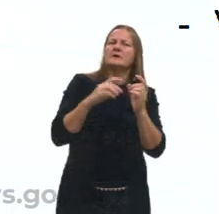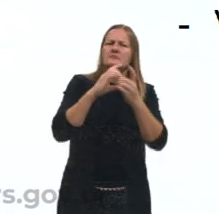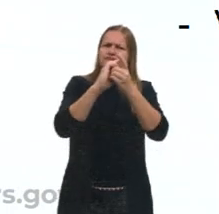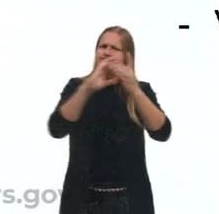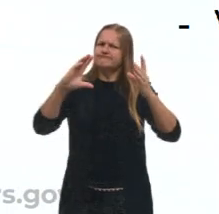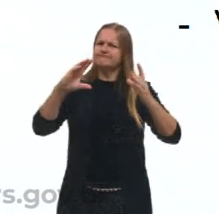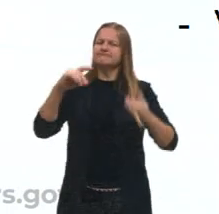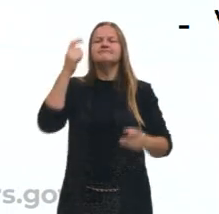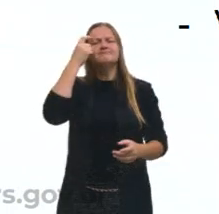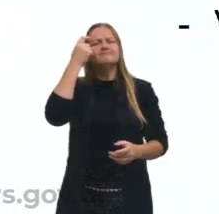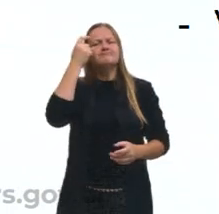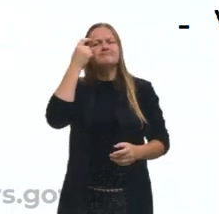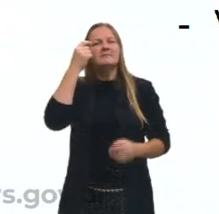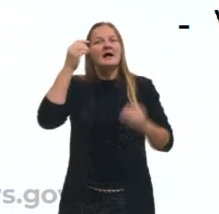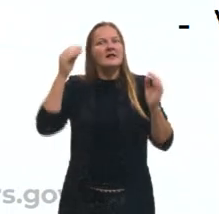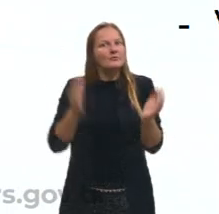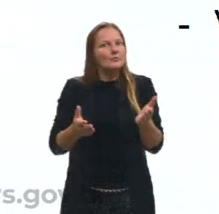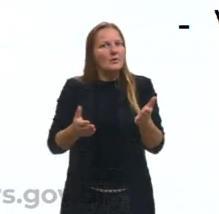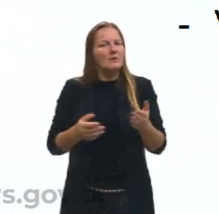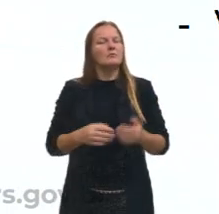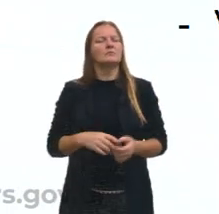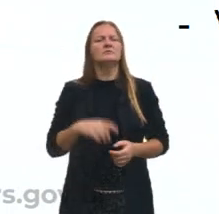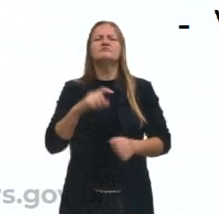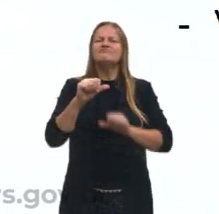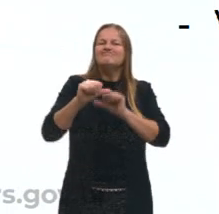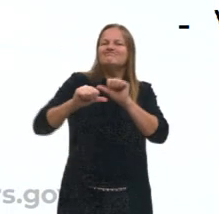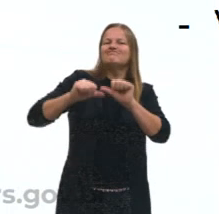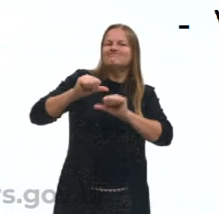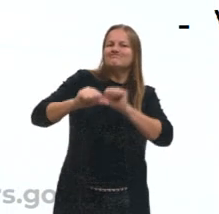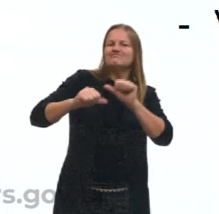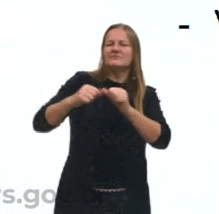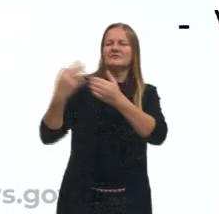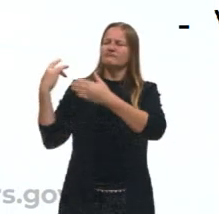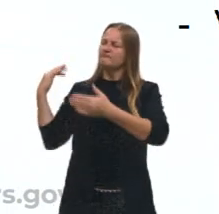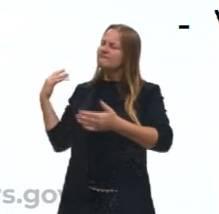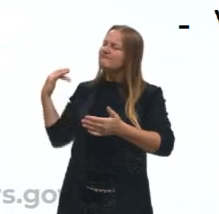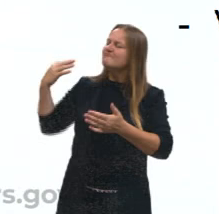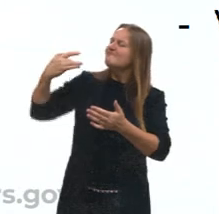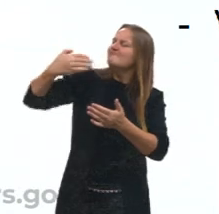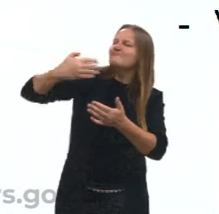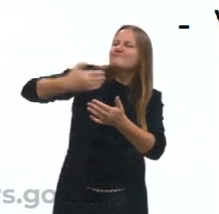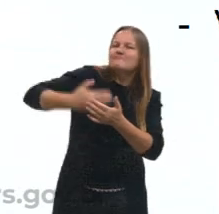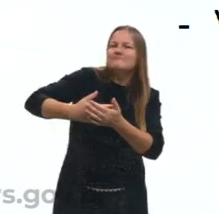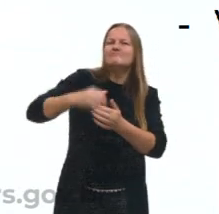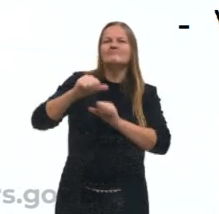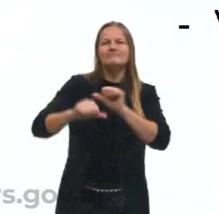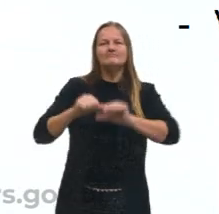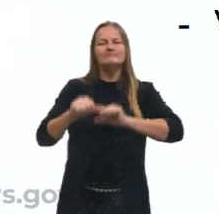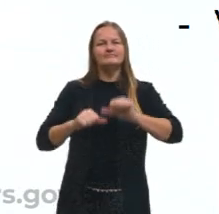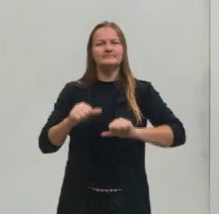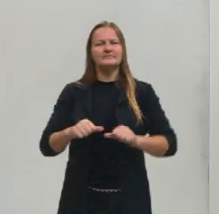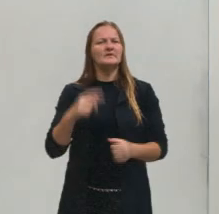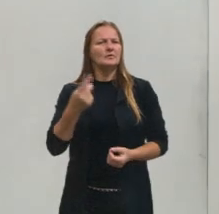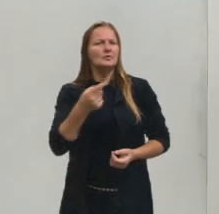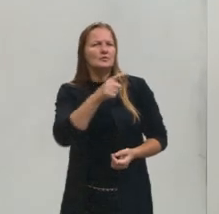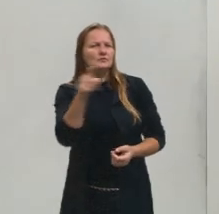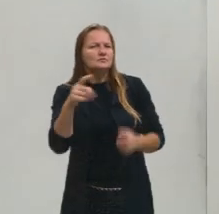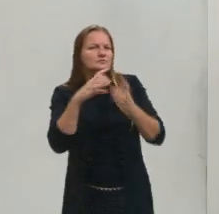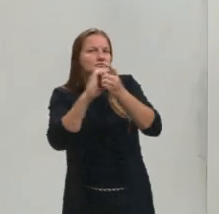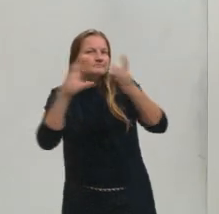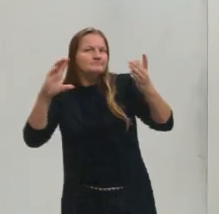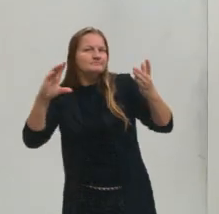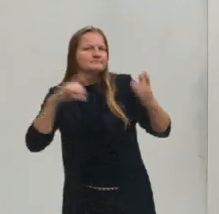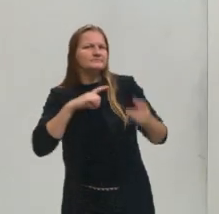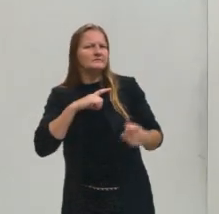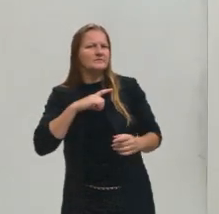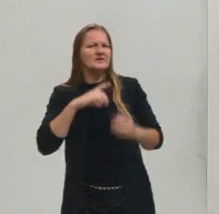que a gente tem atualmente ela mudou muito através dos tempos então eu já dou uma toalhinha aqui que não a nossa democracia